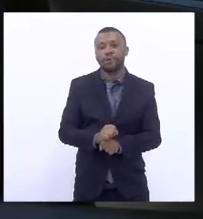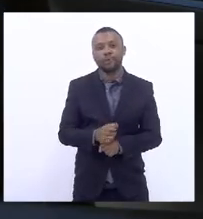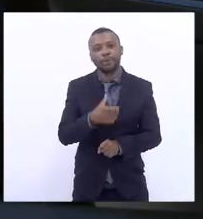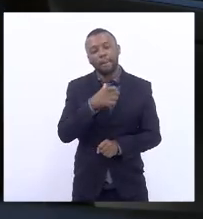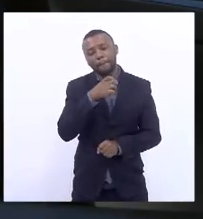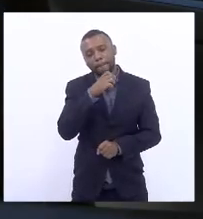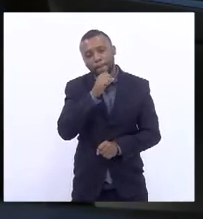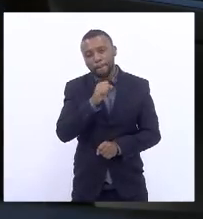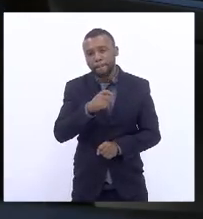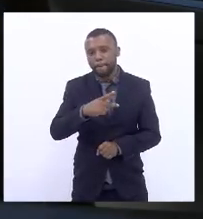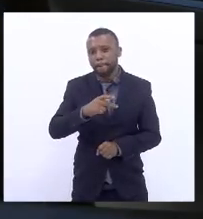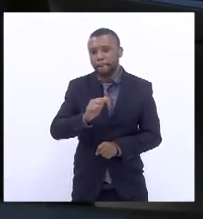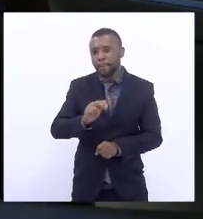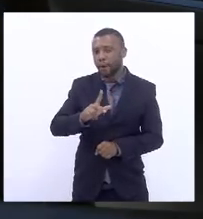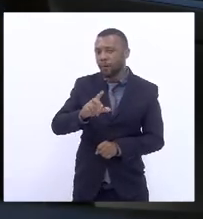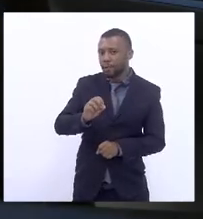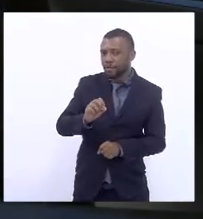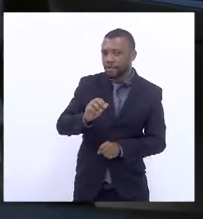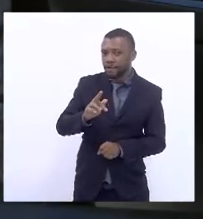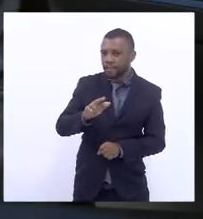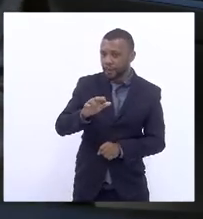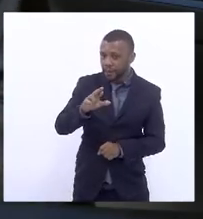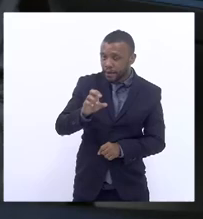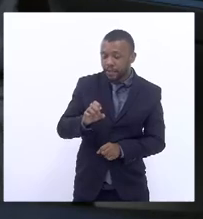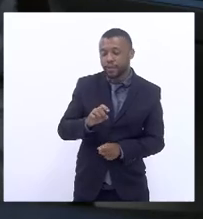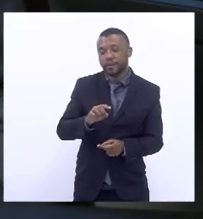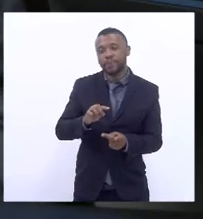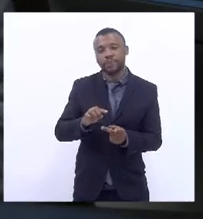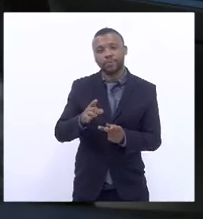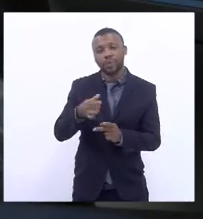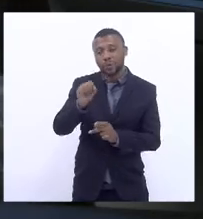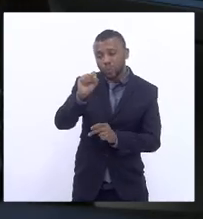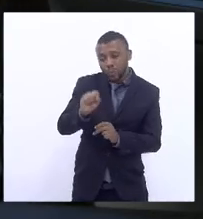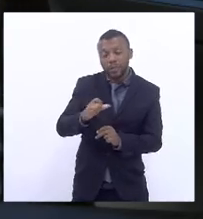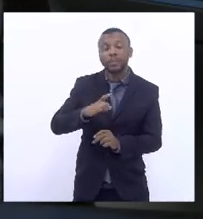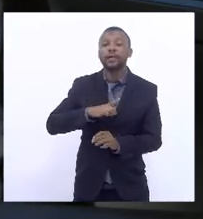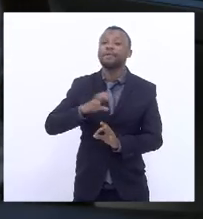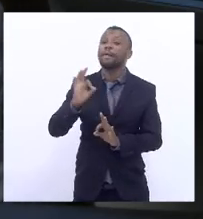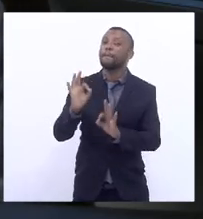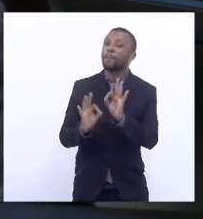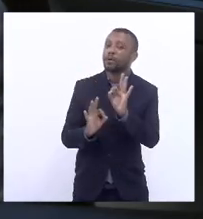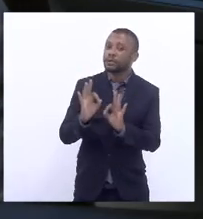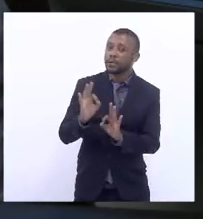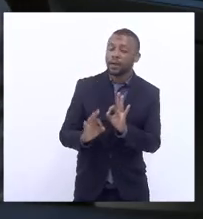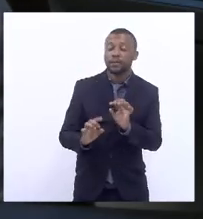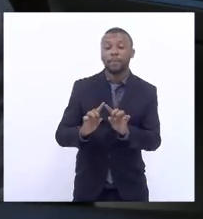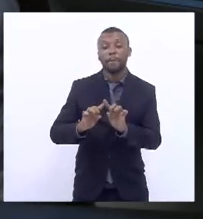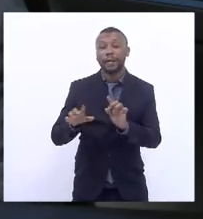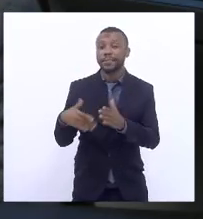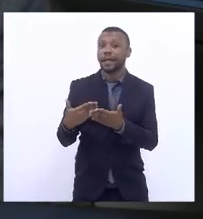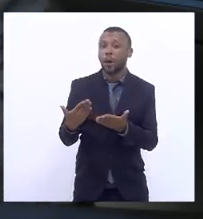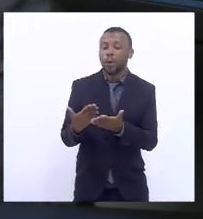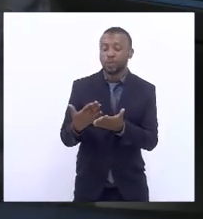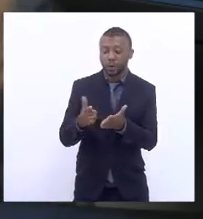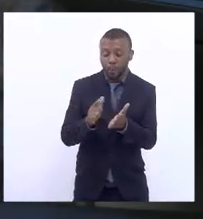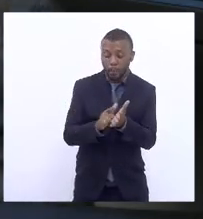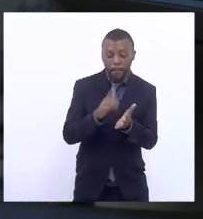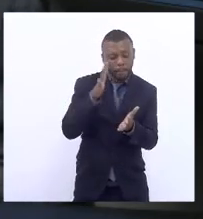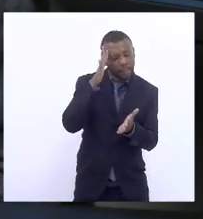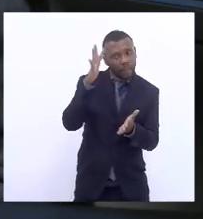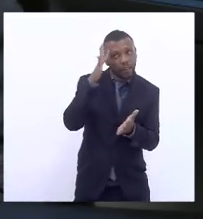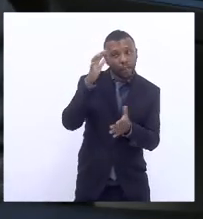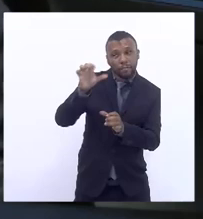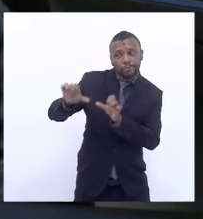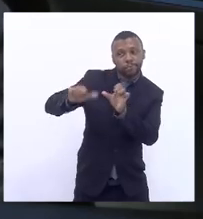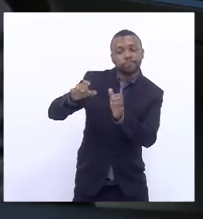Esquivel, no Cone Sul houve projetos, mas ainda não saiu do papel, que toda uma cidade